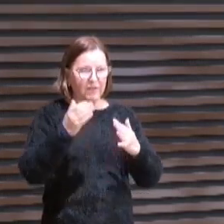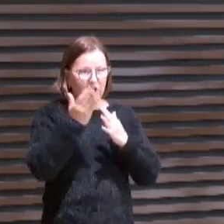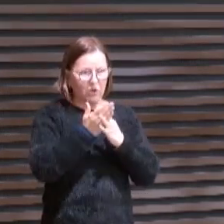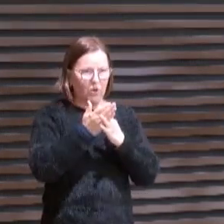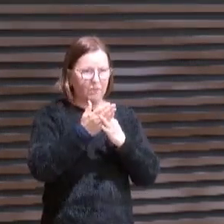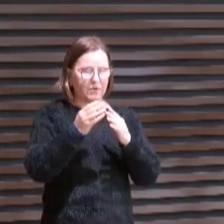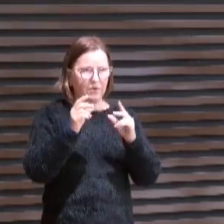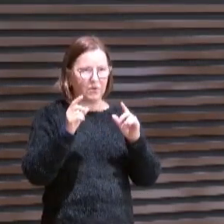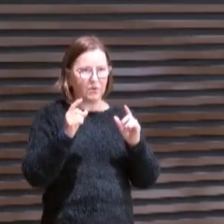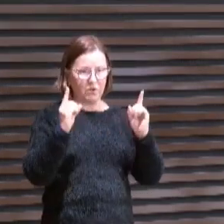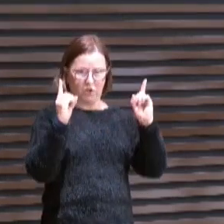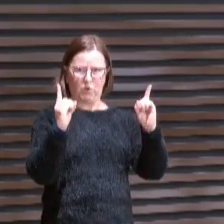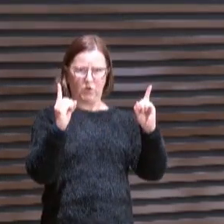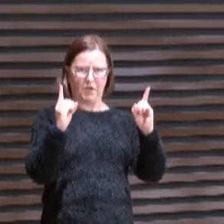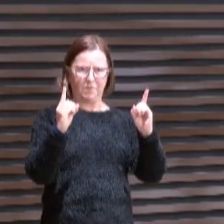de Jesus, pare!"